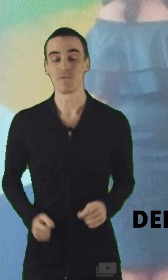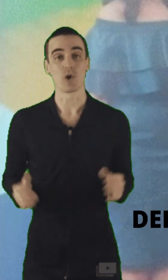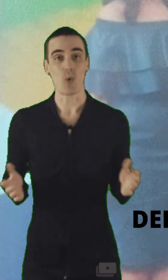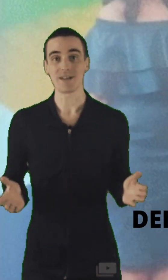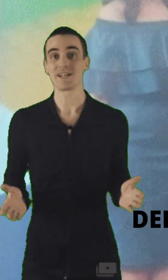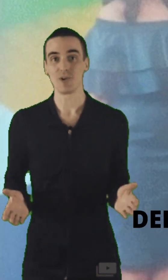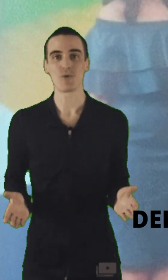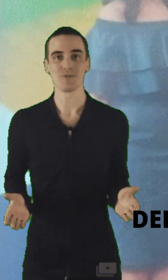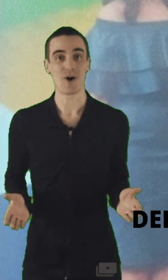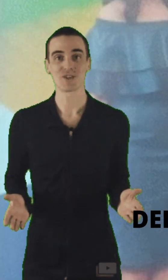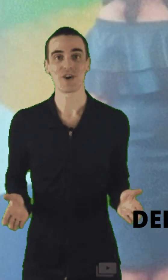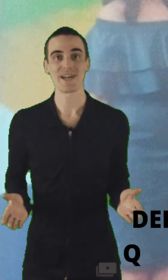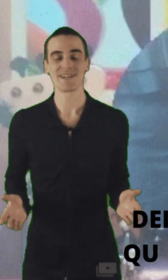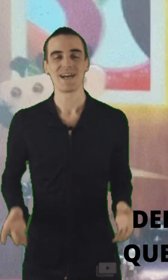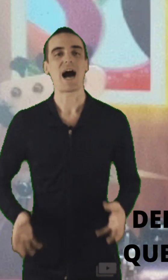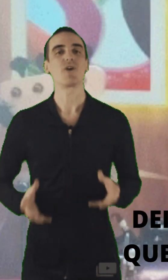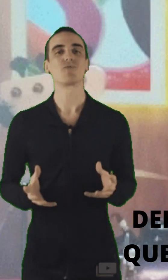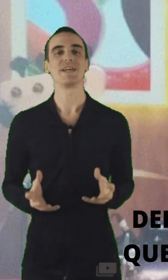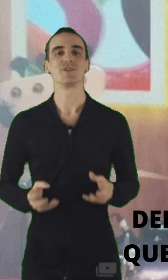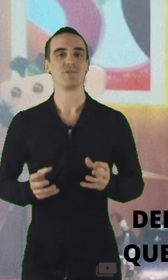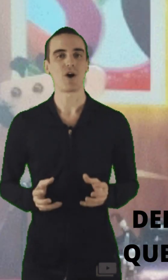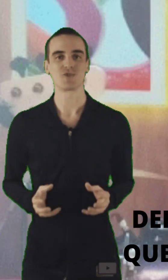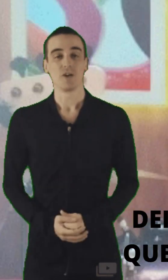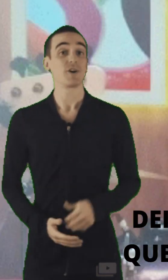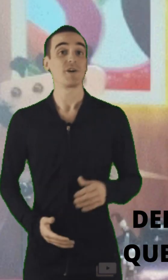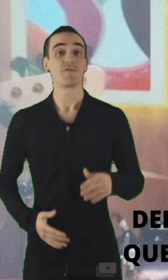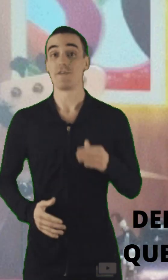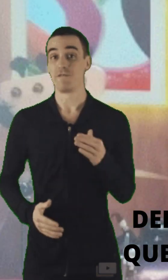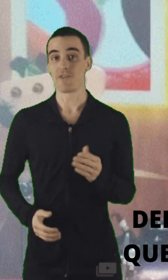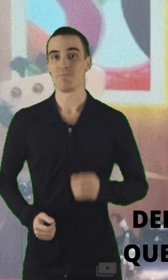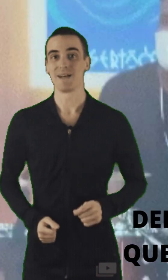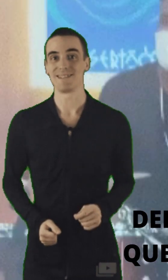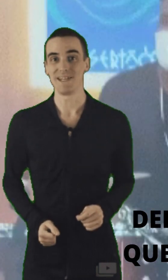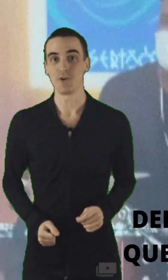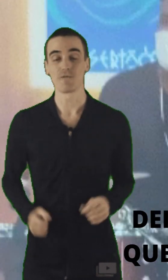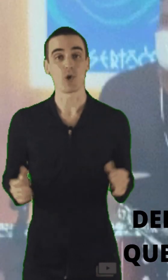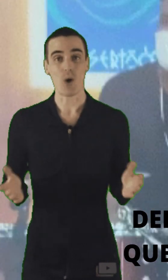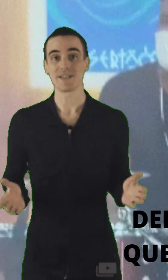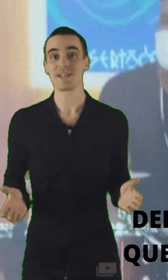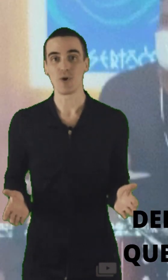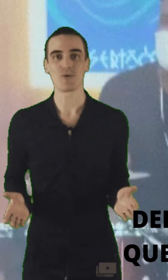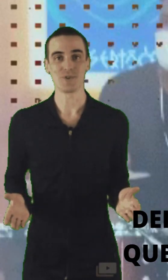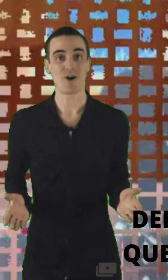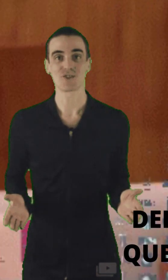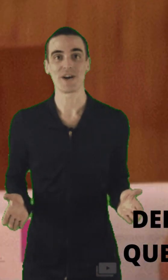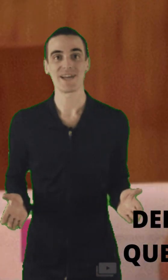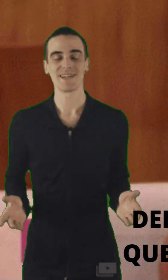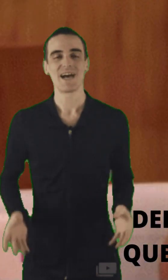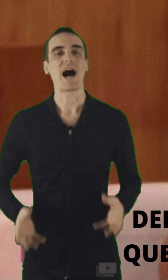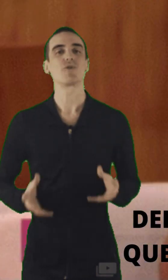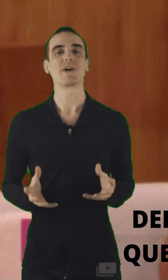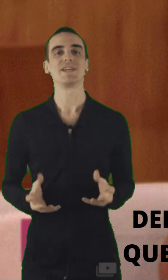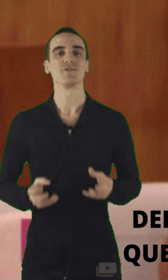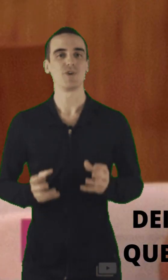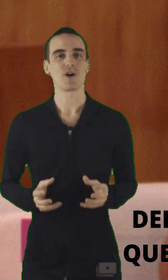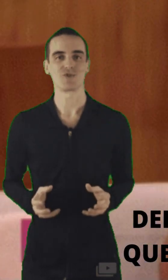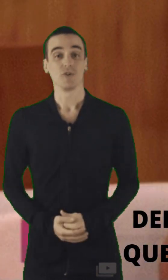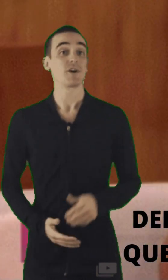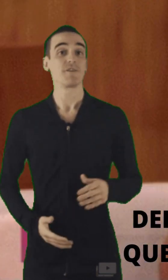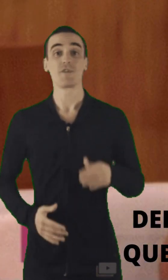O encontro com o Fátima Bernardes de hoje é dia de conferir os destaques de Pantanal e ficar por dentro de tudo que aconteceu na